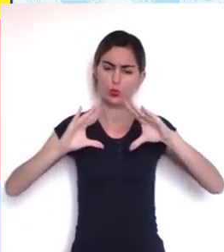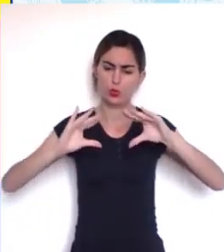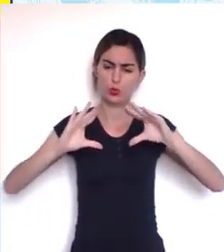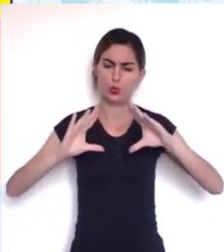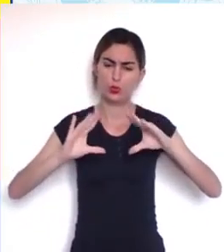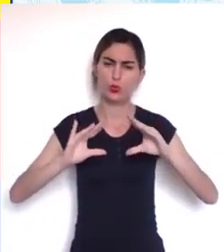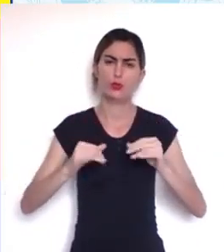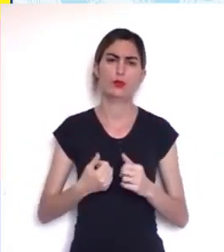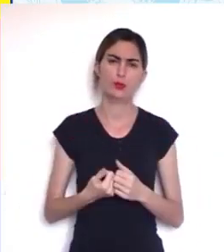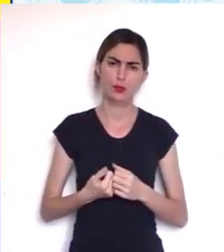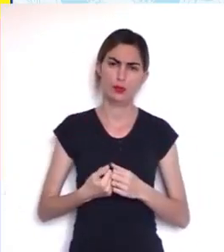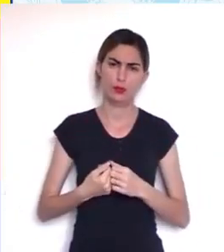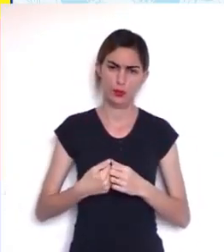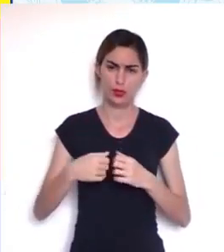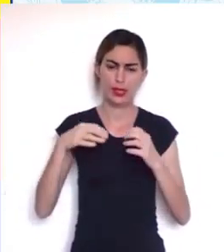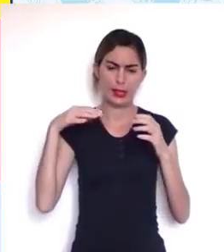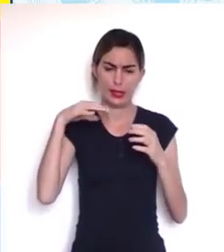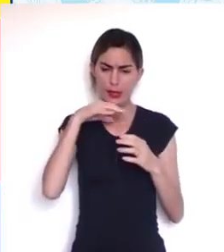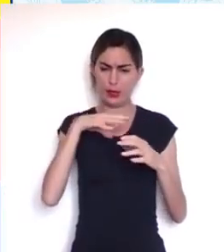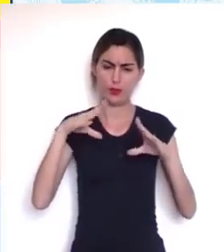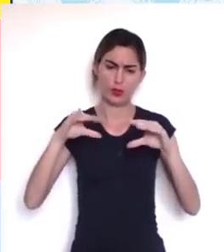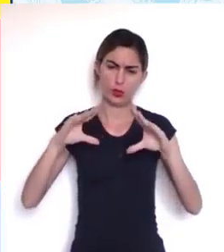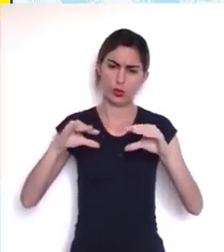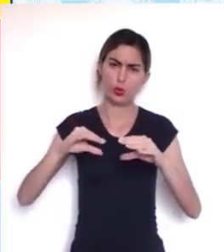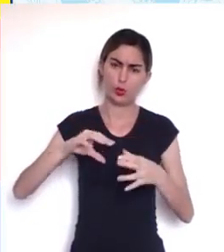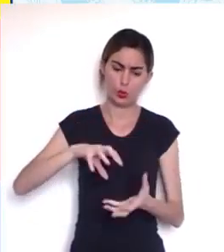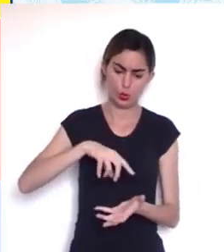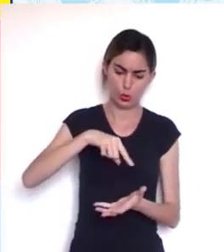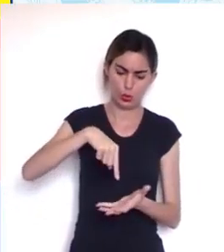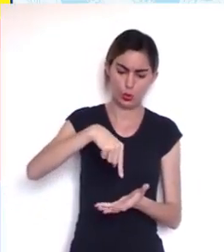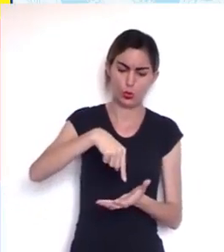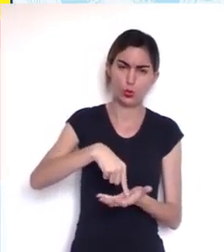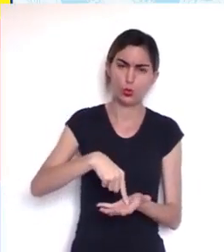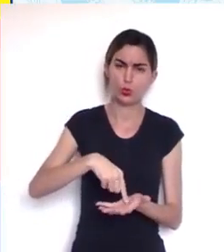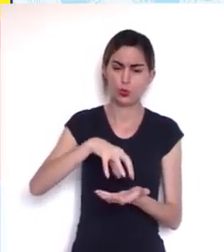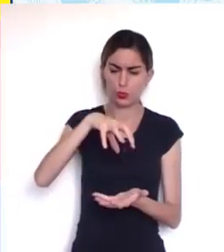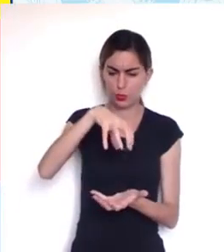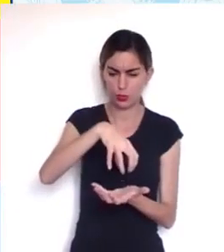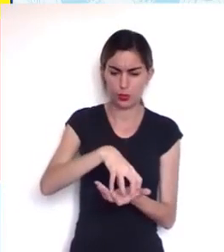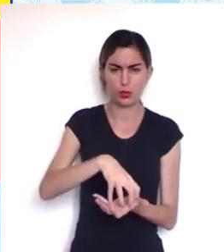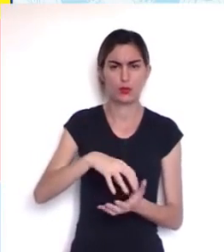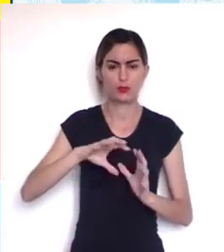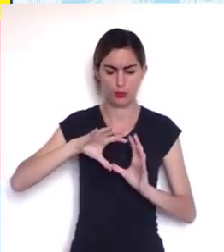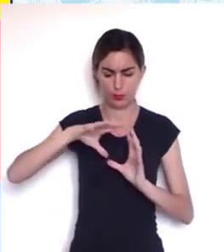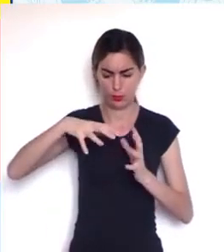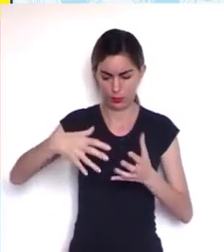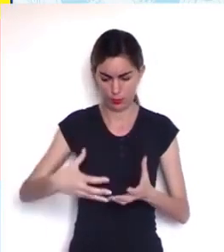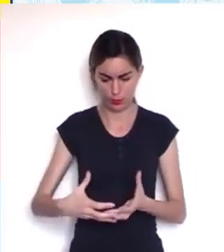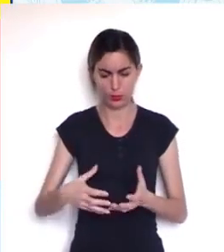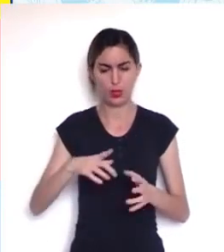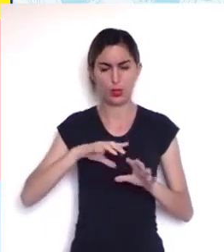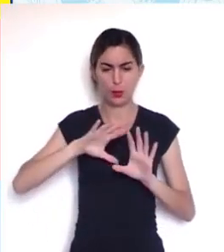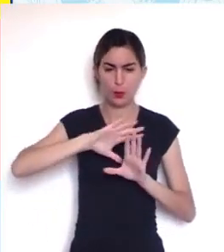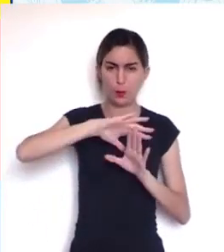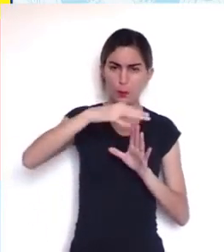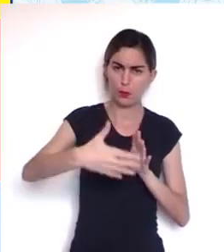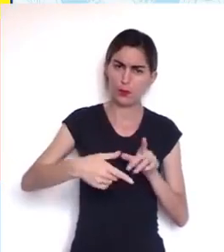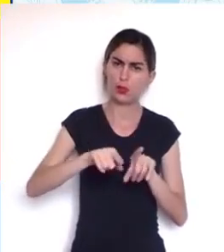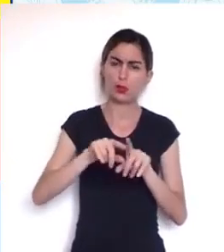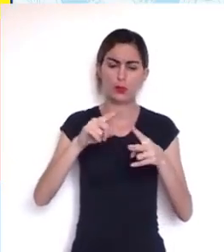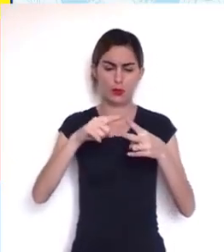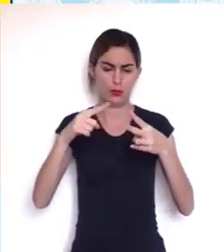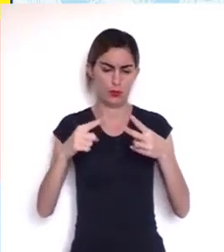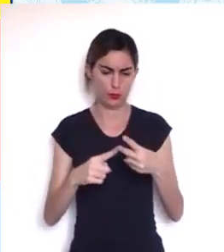consequência do calor que vai ser emanado pelo núcleo da Terra. O manto, ele também é dividido em